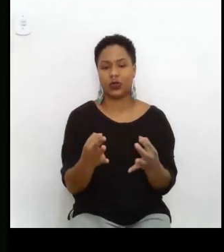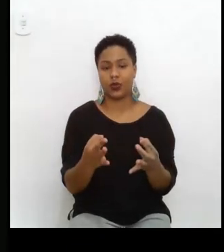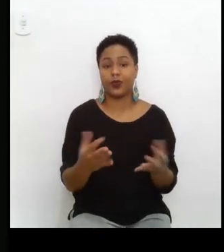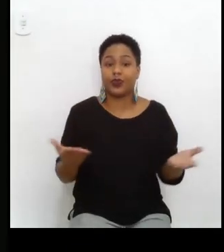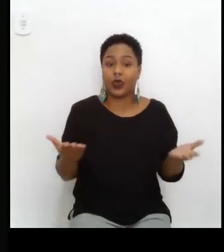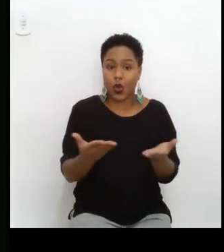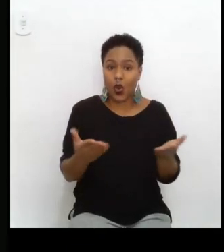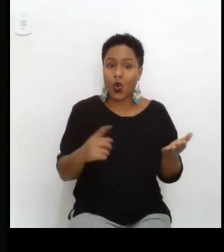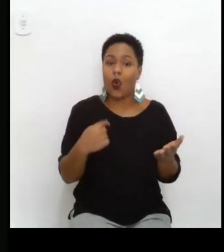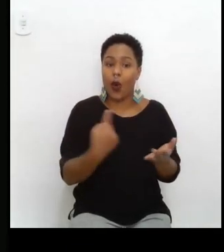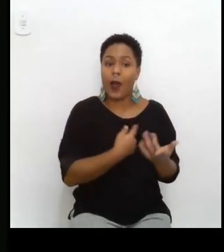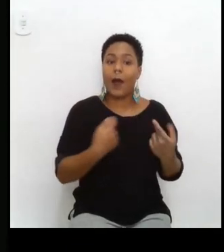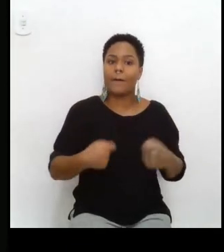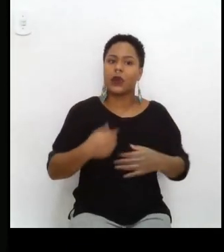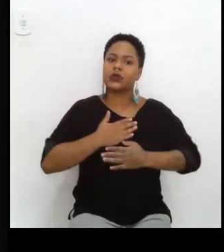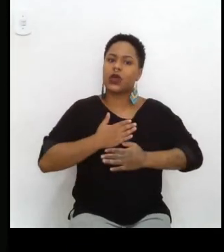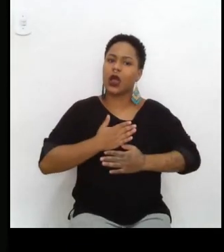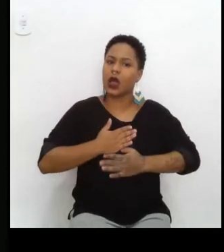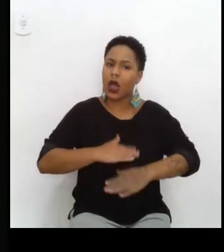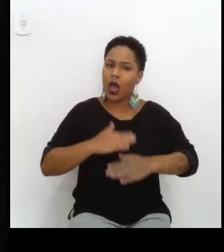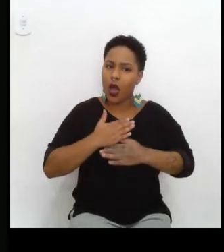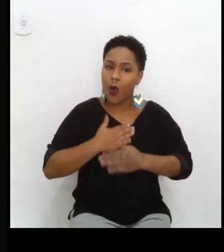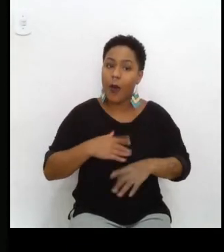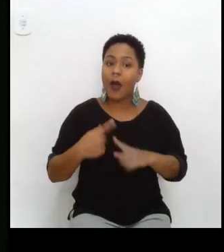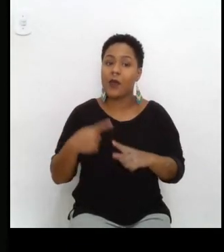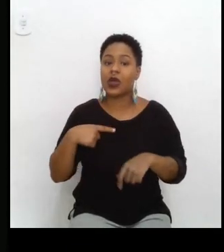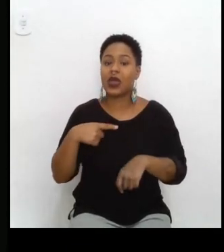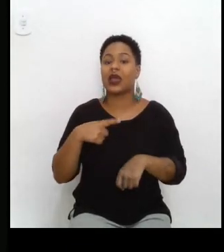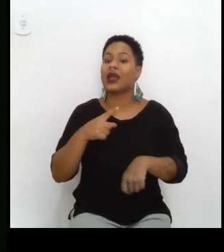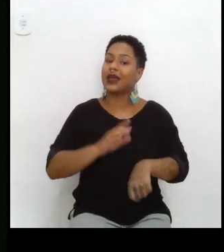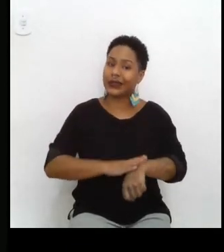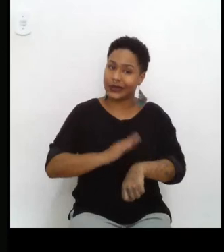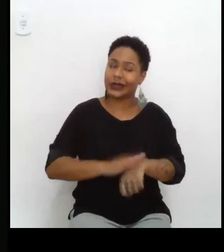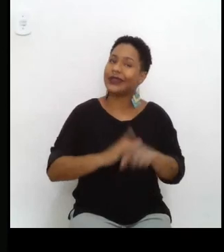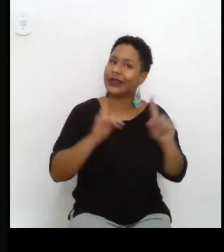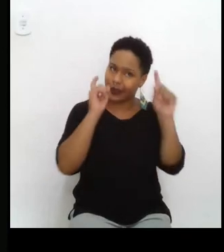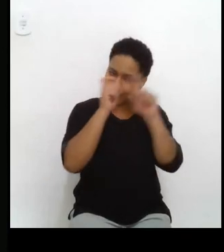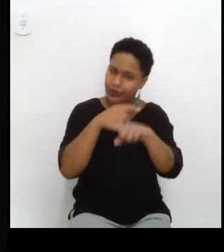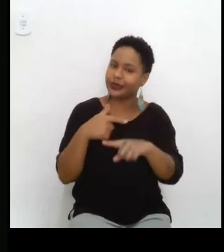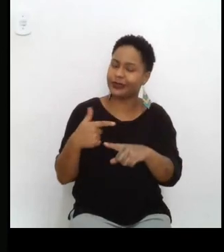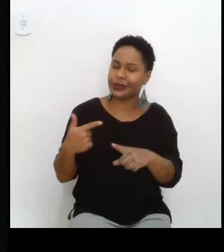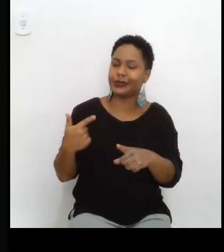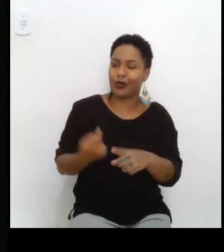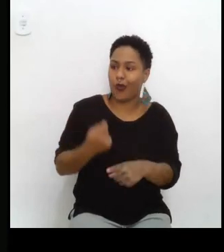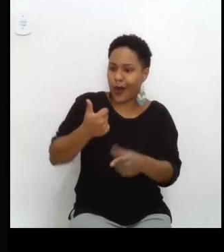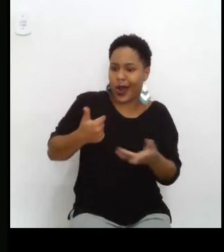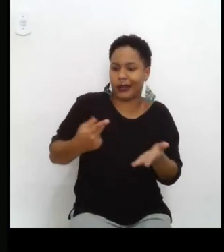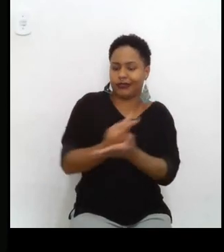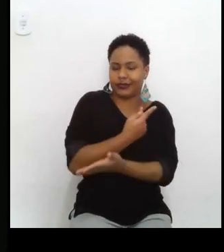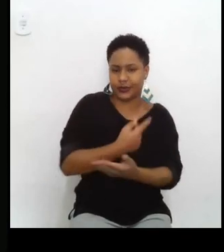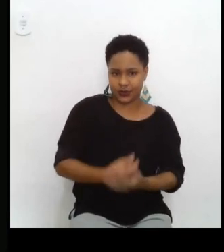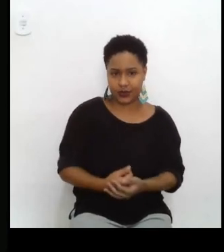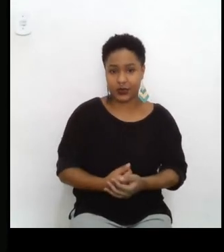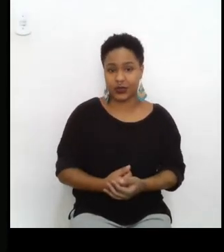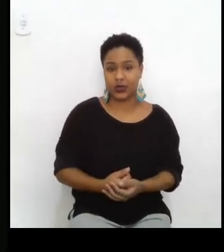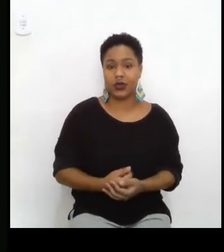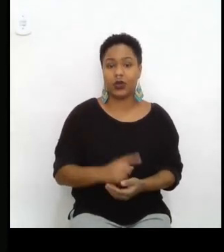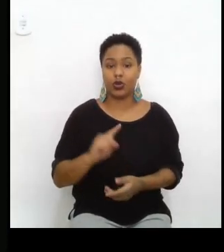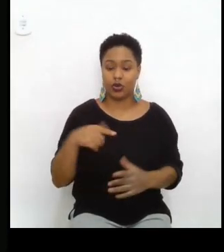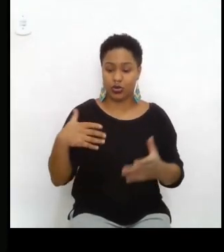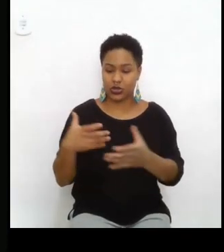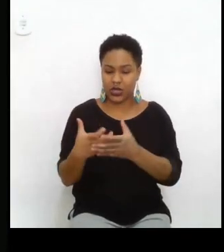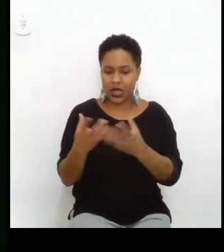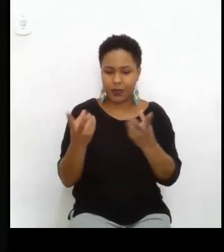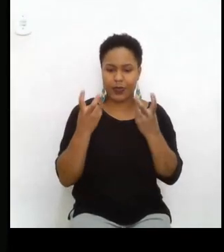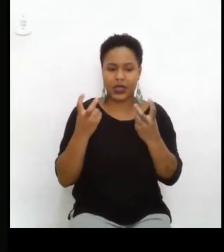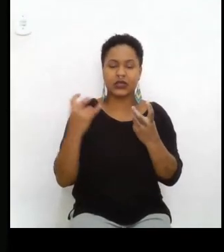precisamos de muito mais calma hoje tempo difícil aproxima a seguir de inteligência informacional criptografa uma mensagem